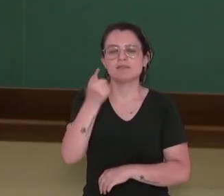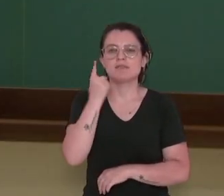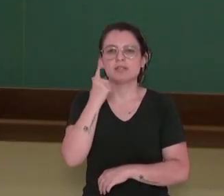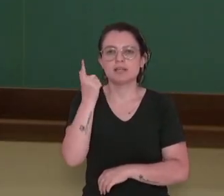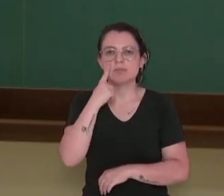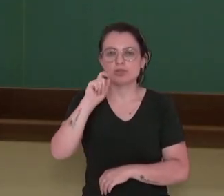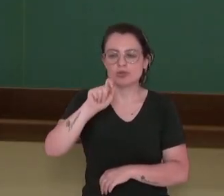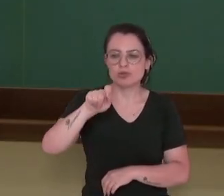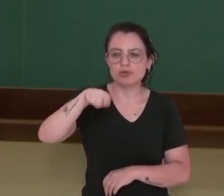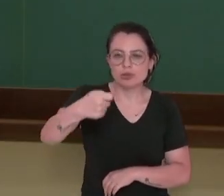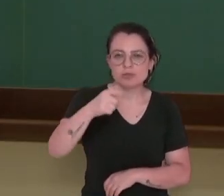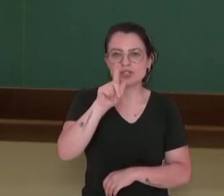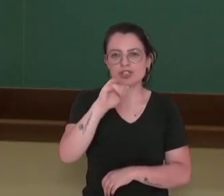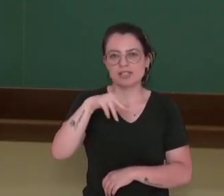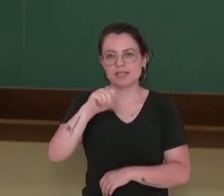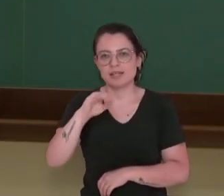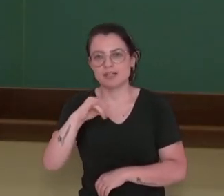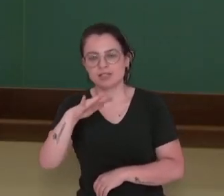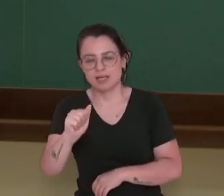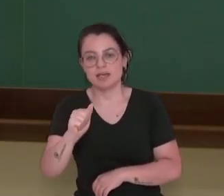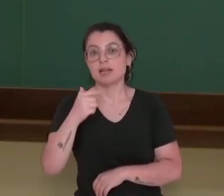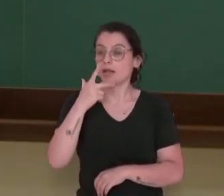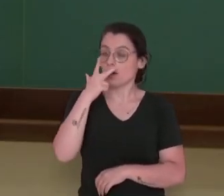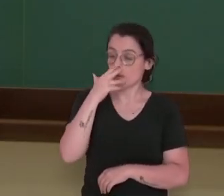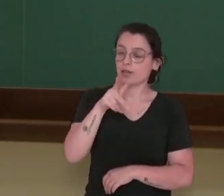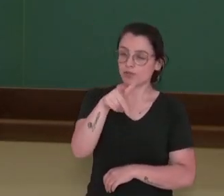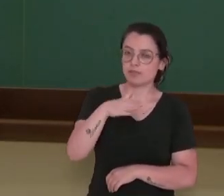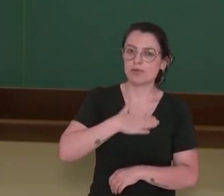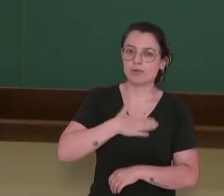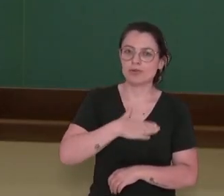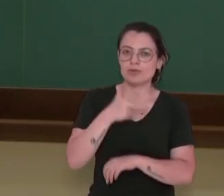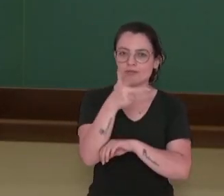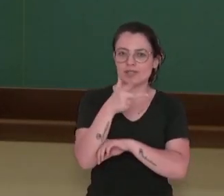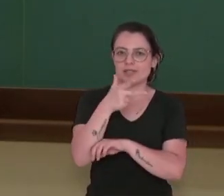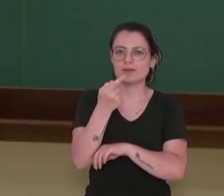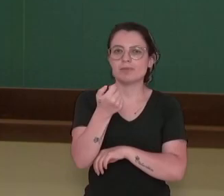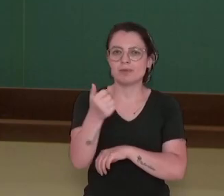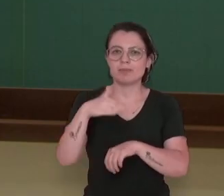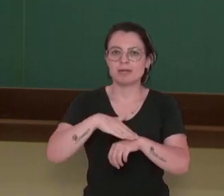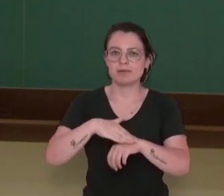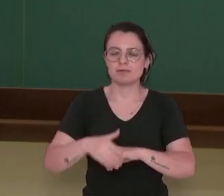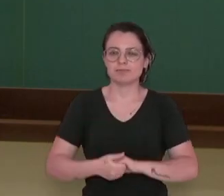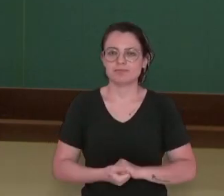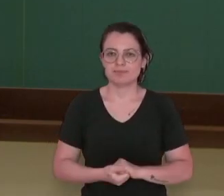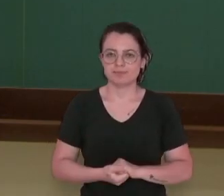vimos sobre a ginástica e eu espero que vocês tenham gostado. Os vejo em breve.